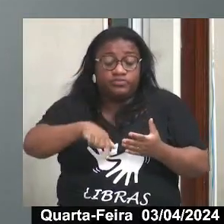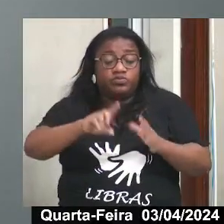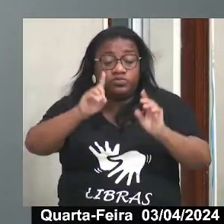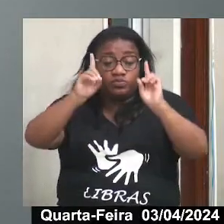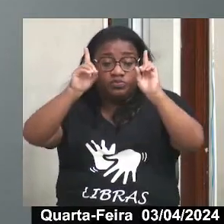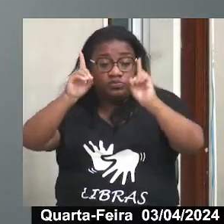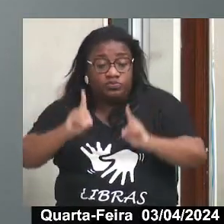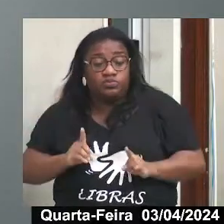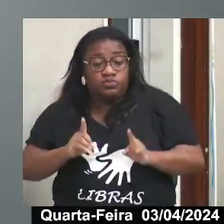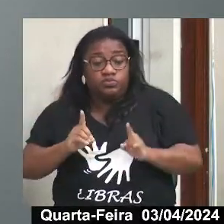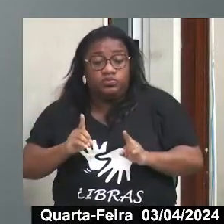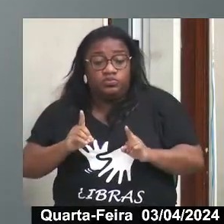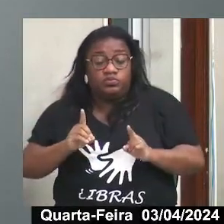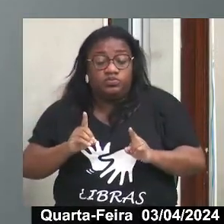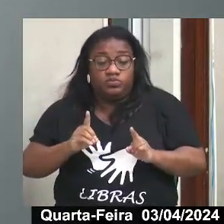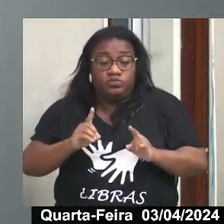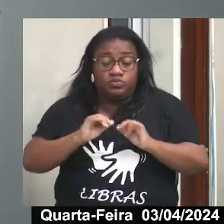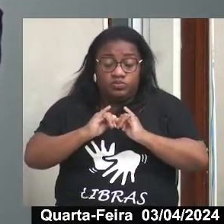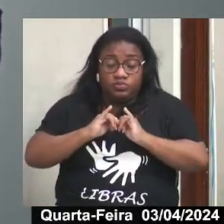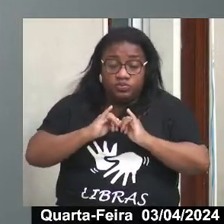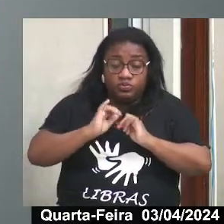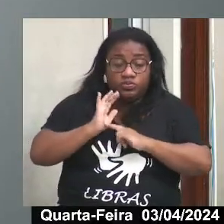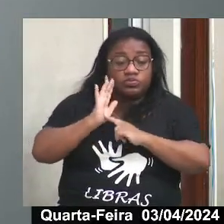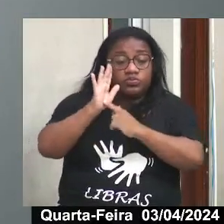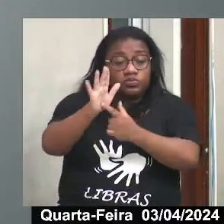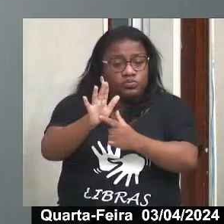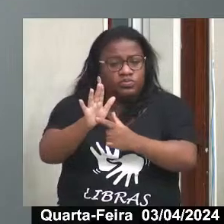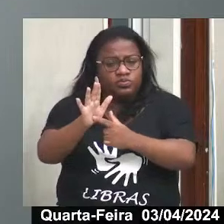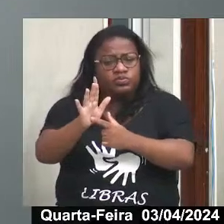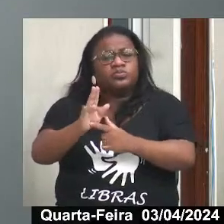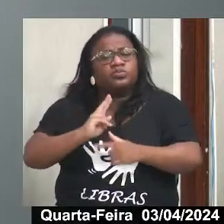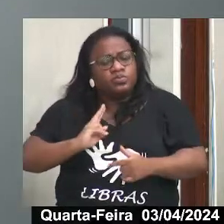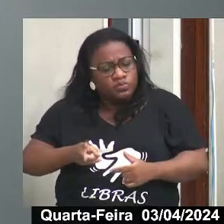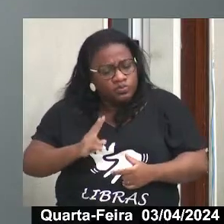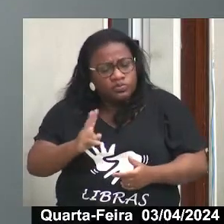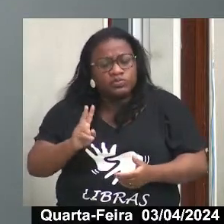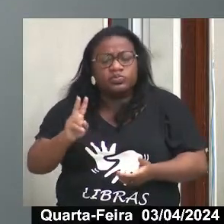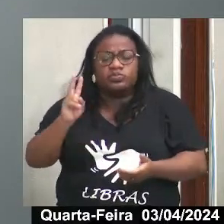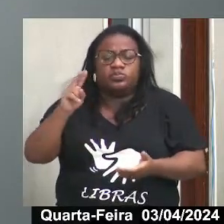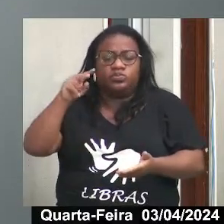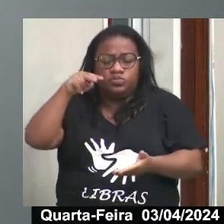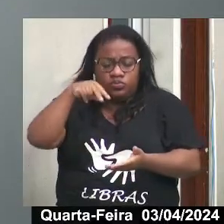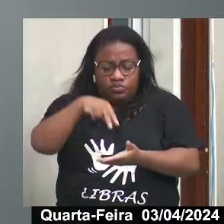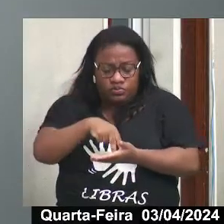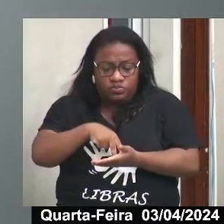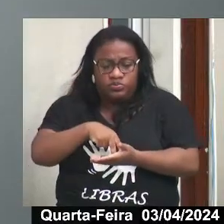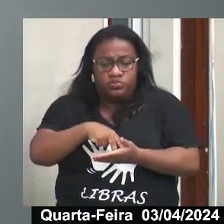decisão que reafirma o nosso mandato na Câmara Municipal.